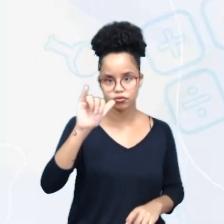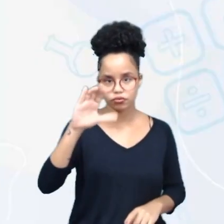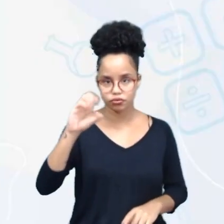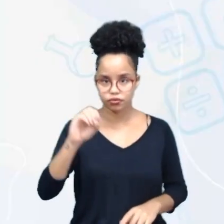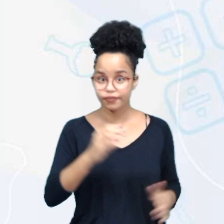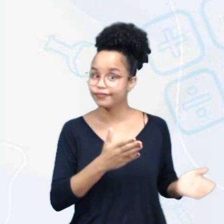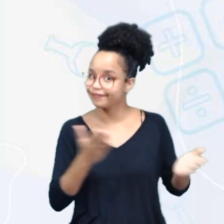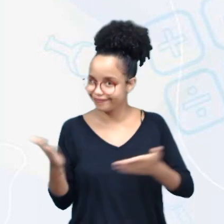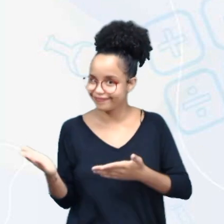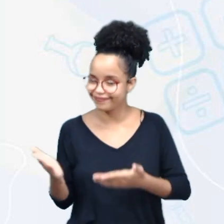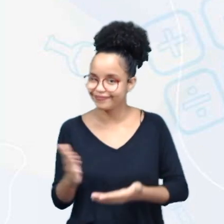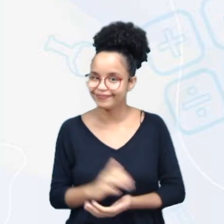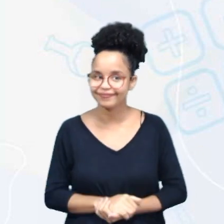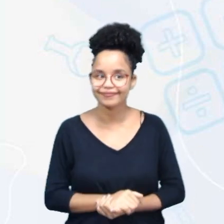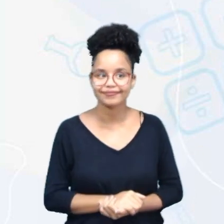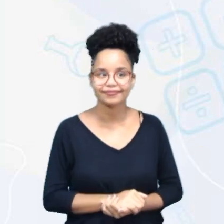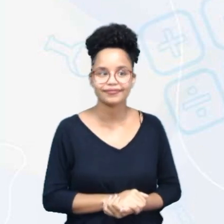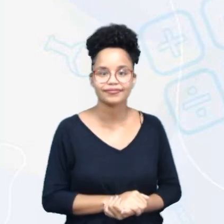Vamos lá?